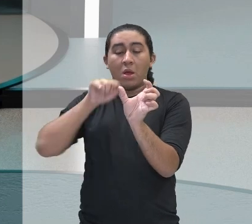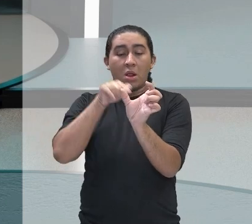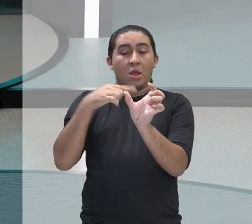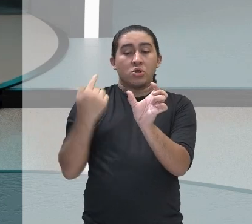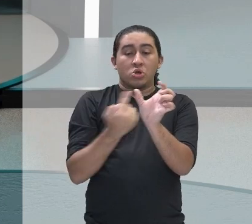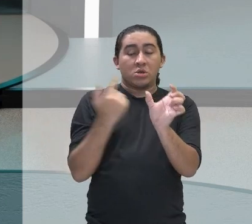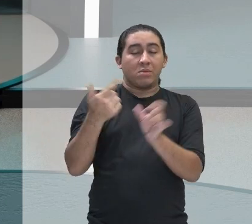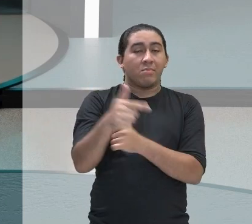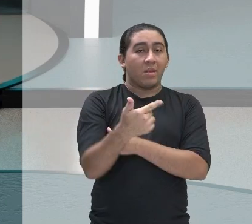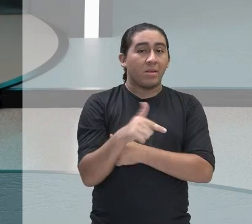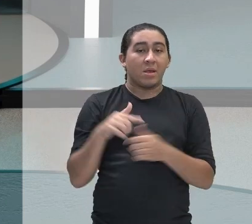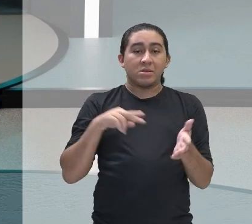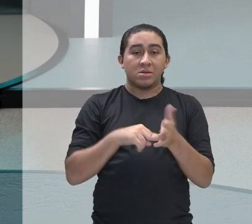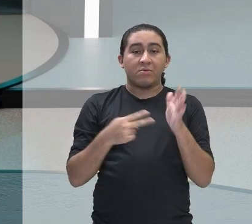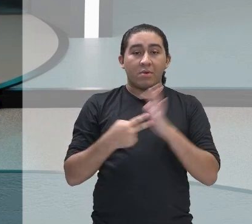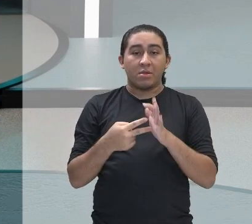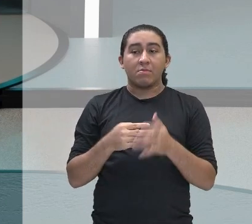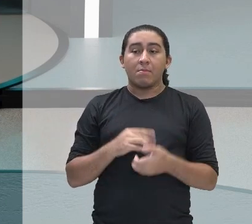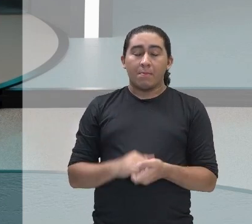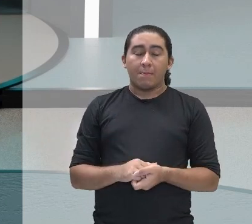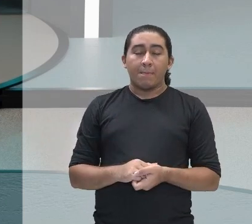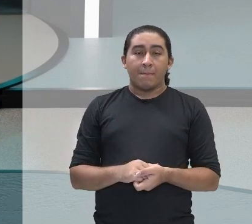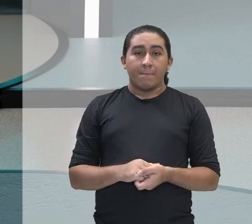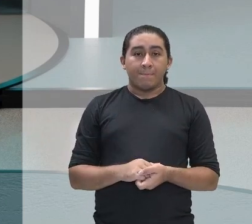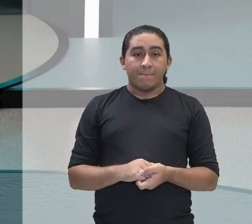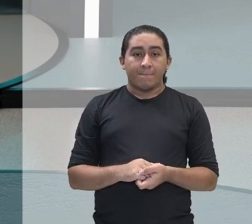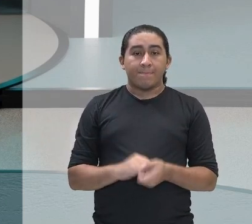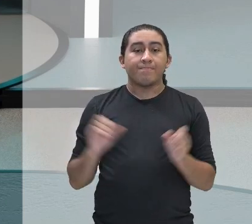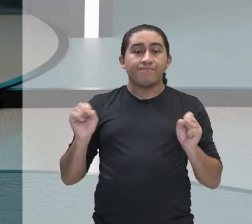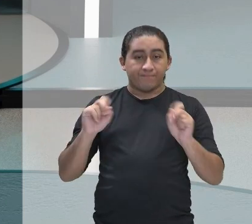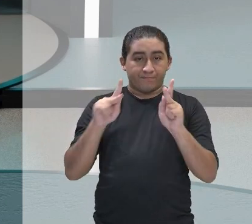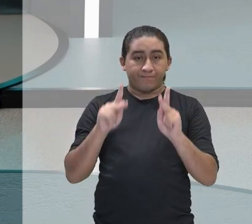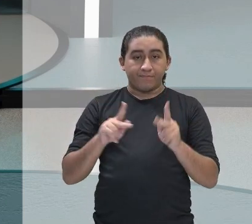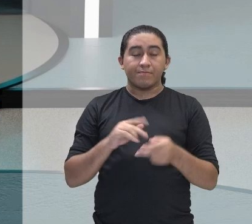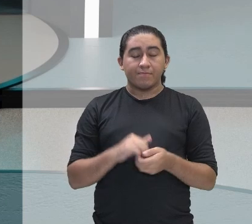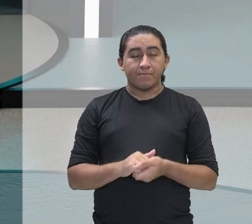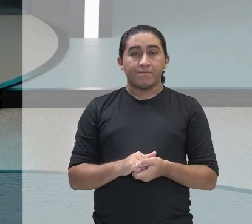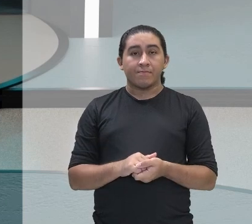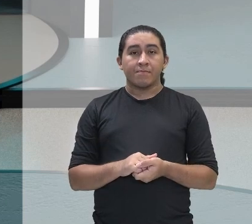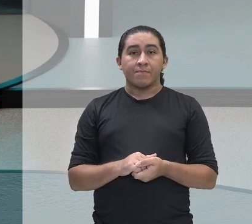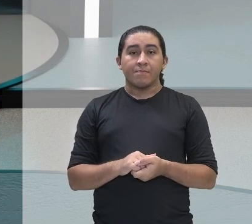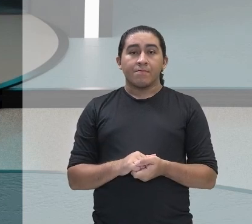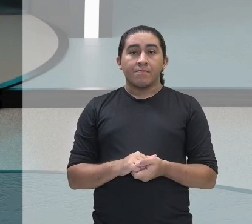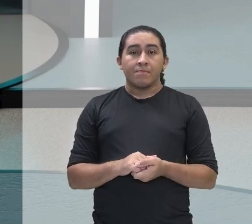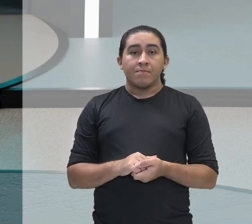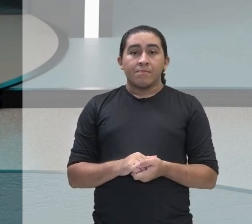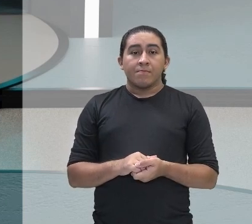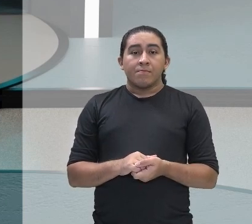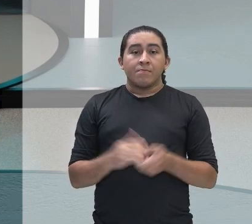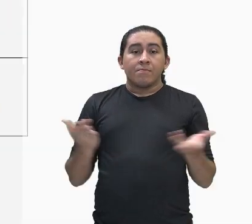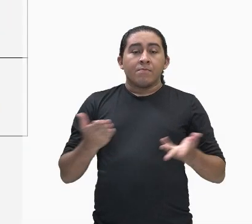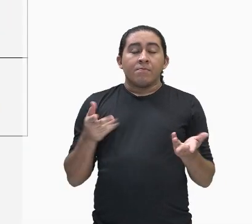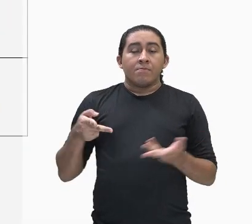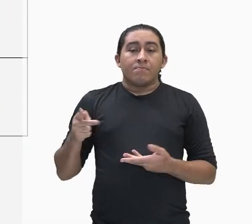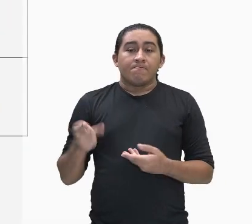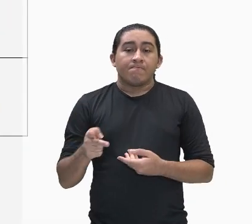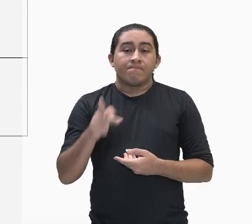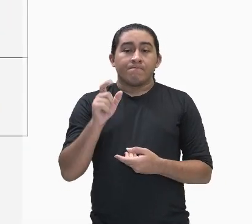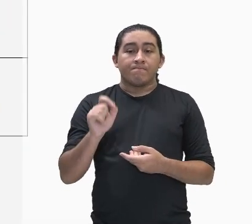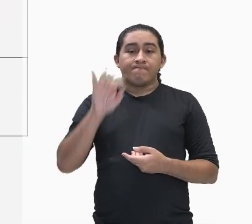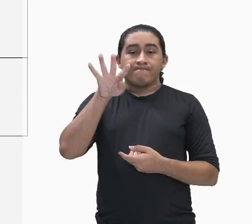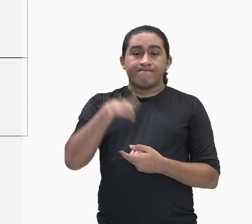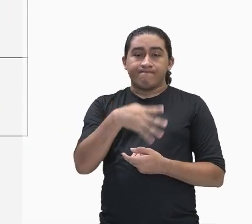não vai, né, ter sentido. Ok? Deu para compreender? Então, vamos continuar com